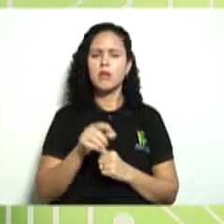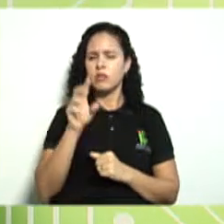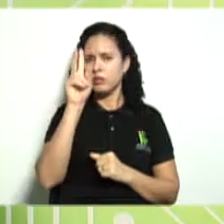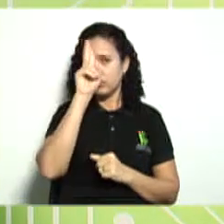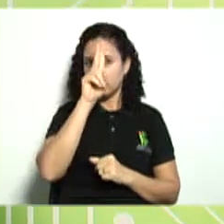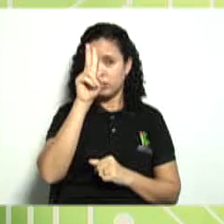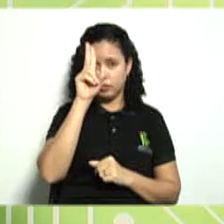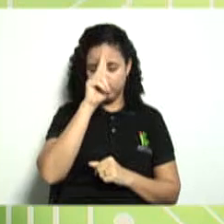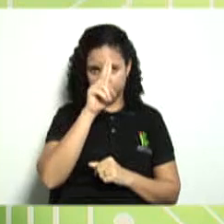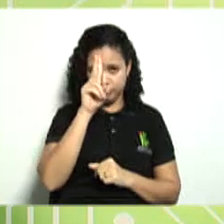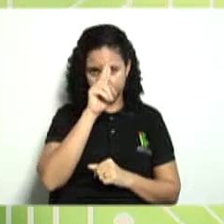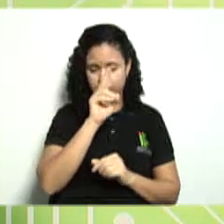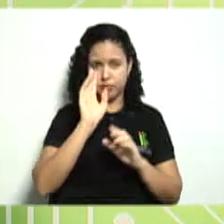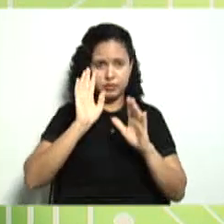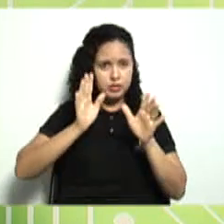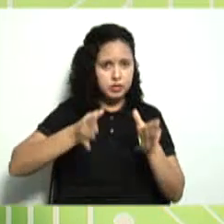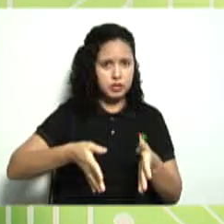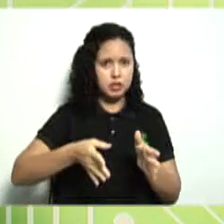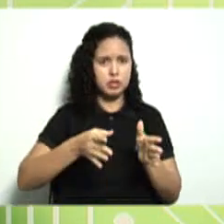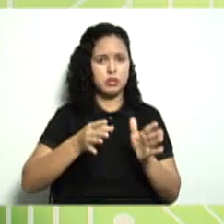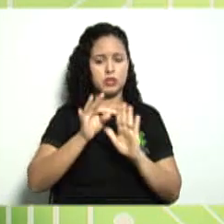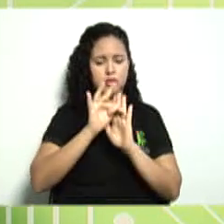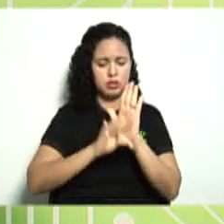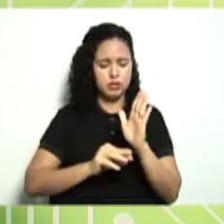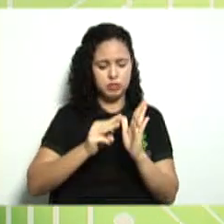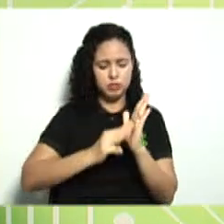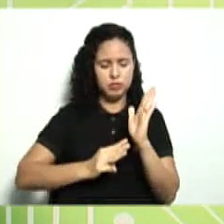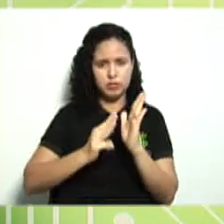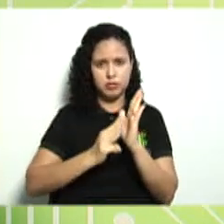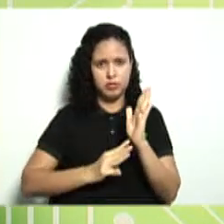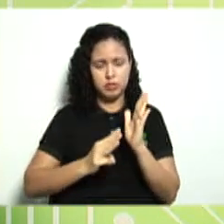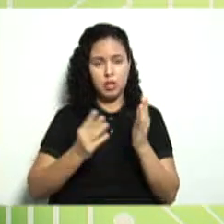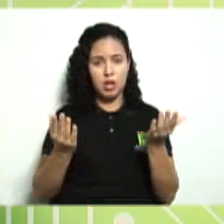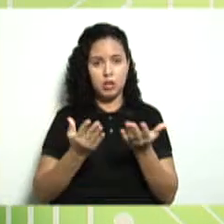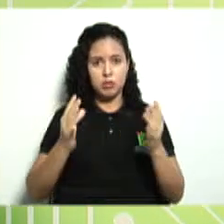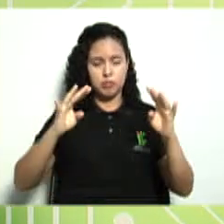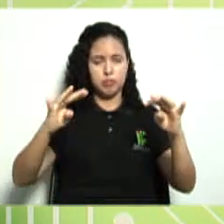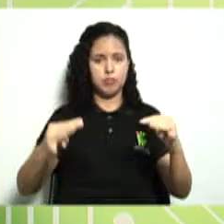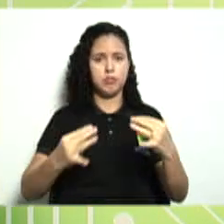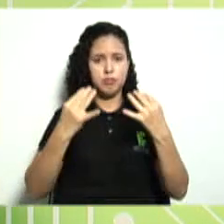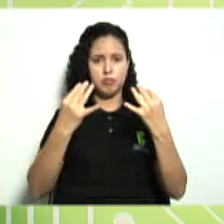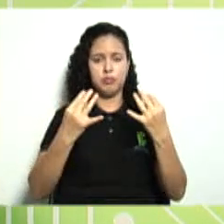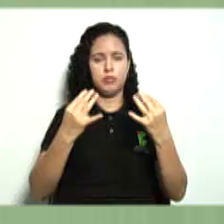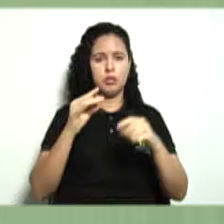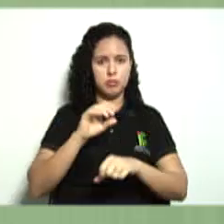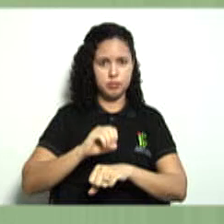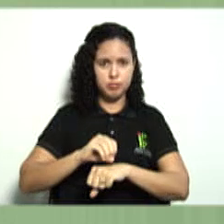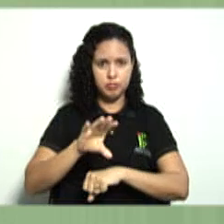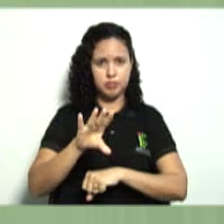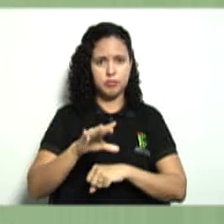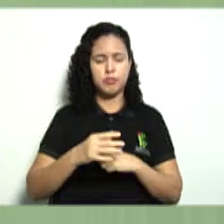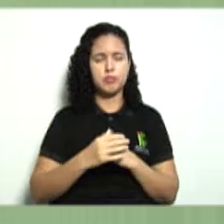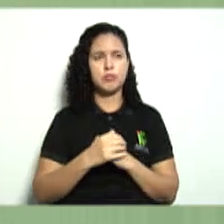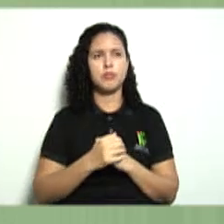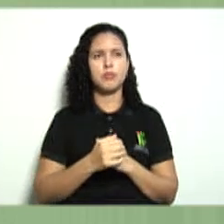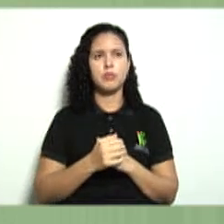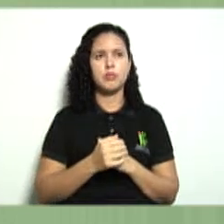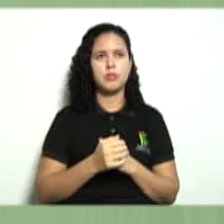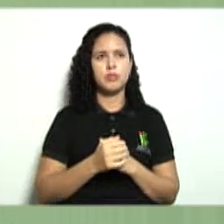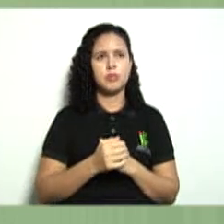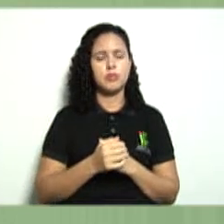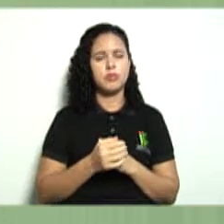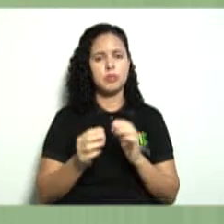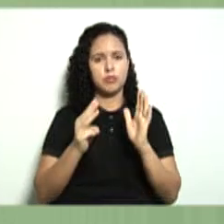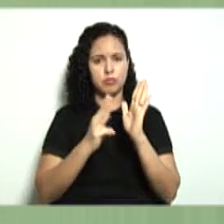relembrou o editor de texto Word, quero que vocês prestem atenção aqui, ó. Olha essa dica aqui. O